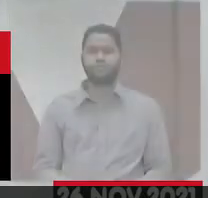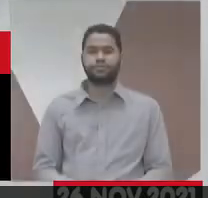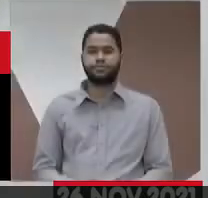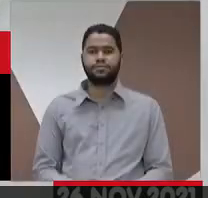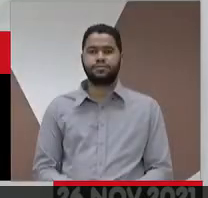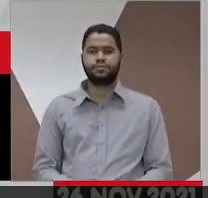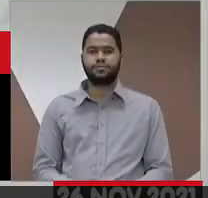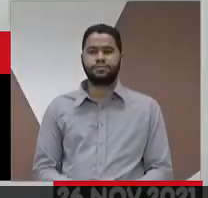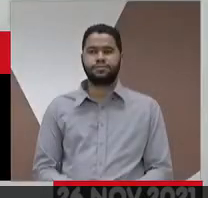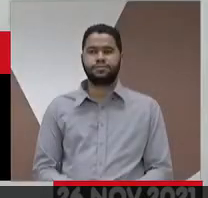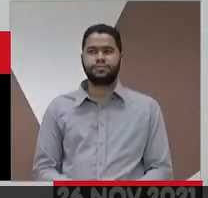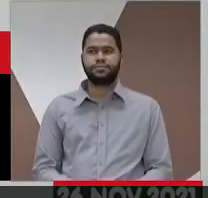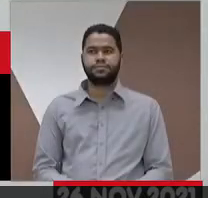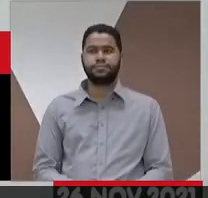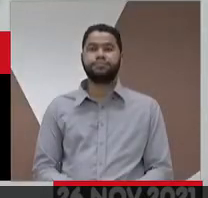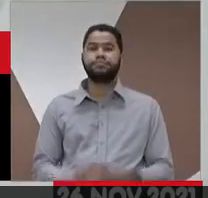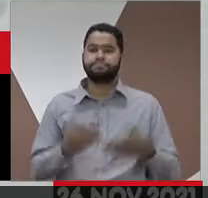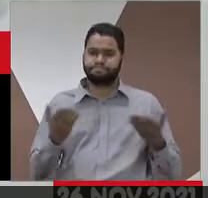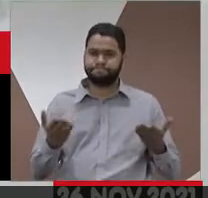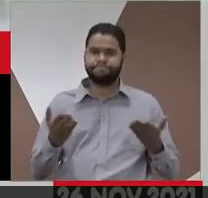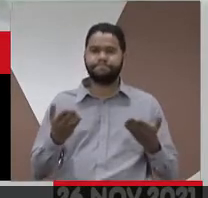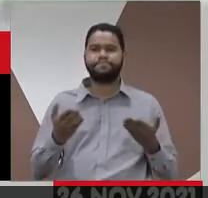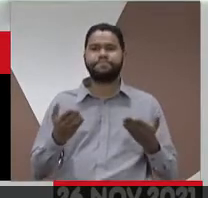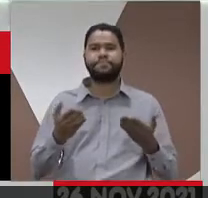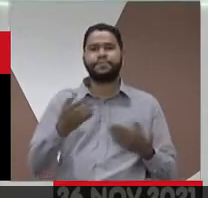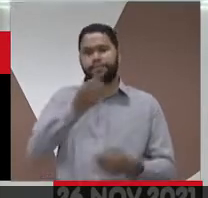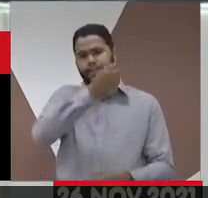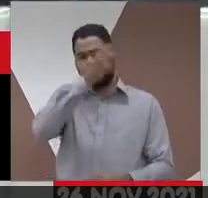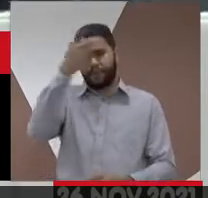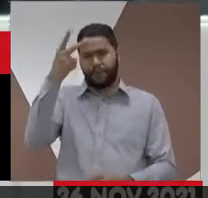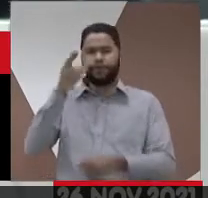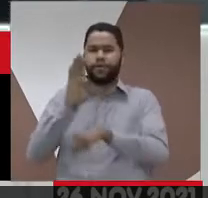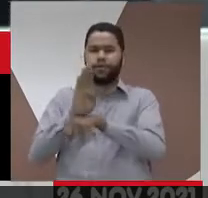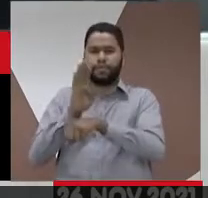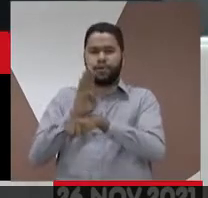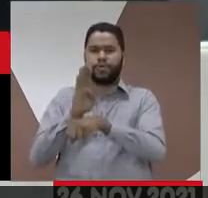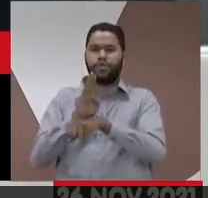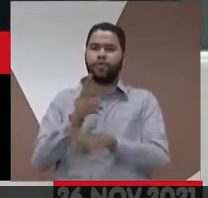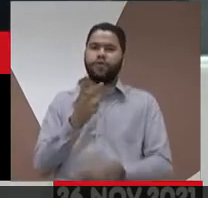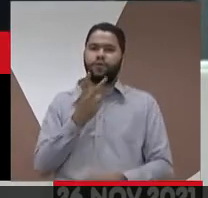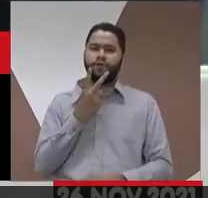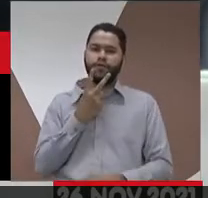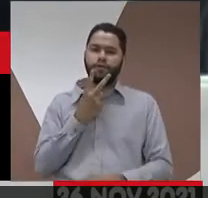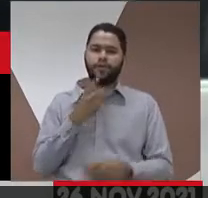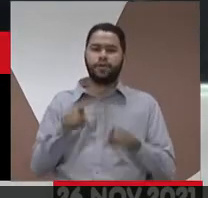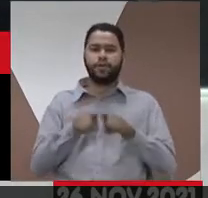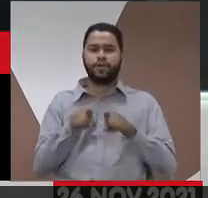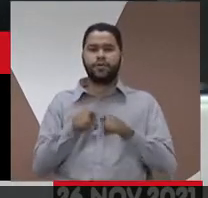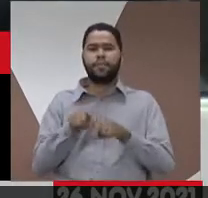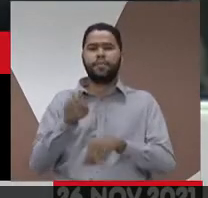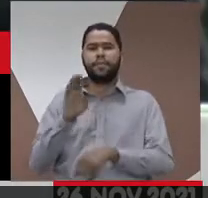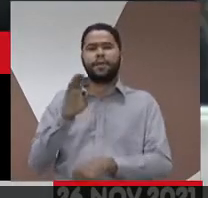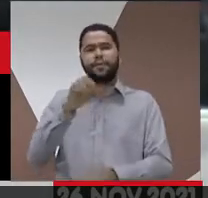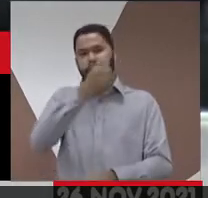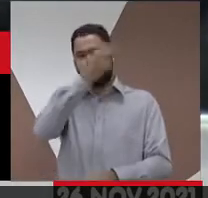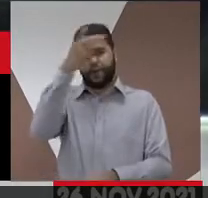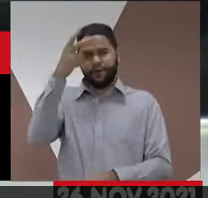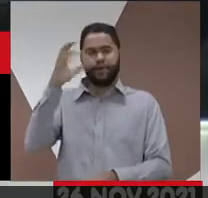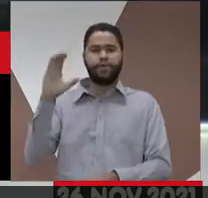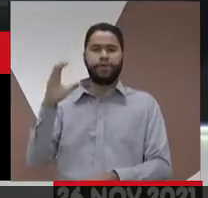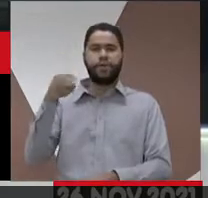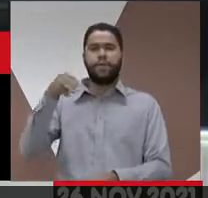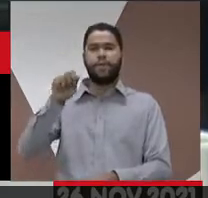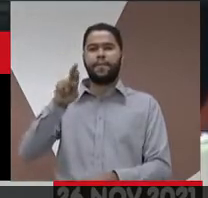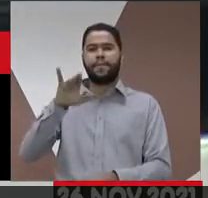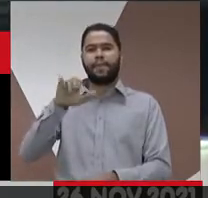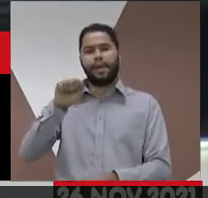Alexandre Calil, excelentíssimo prefeito de Betim, Vitória Medioli, prefeita de Contagem, Marília